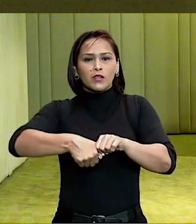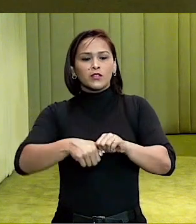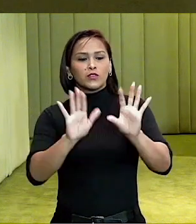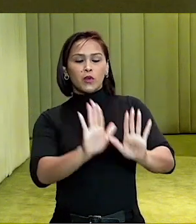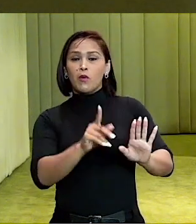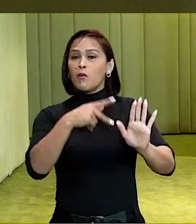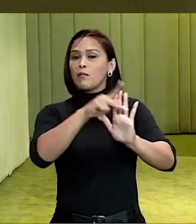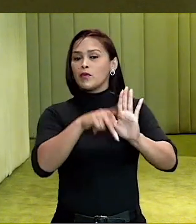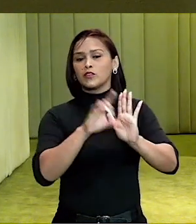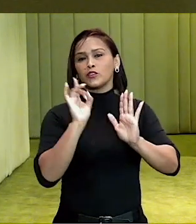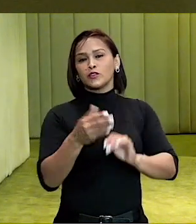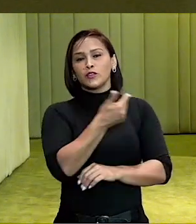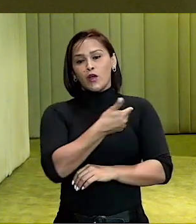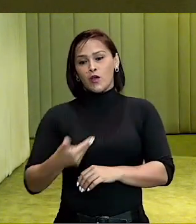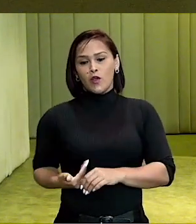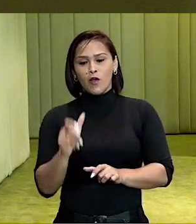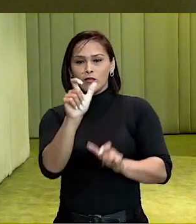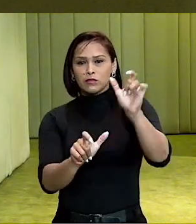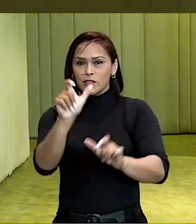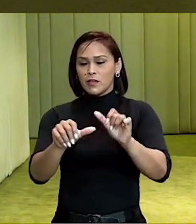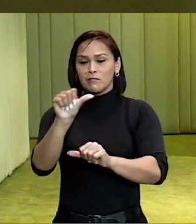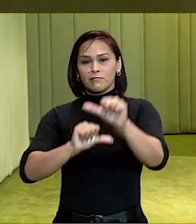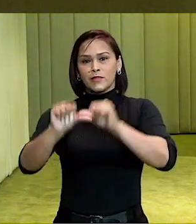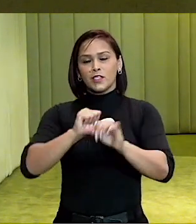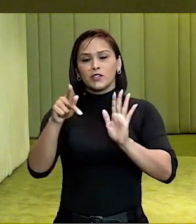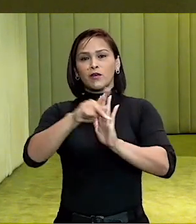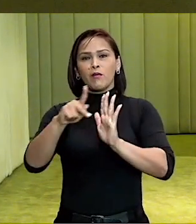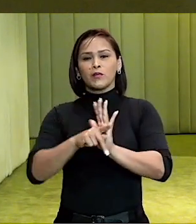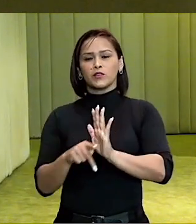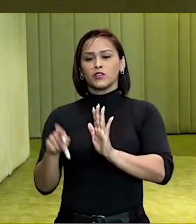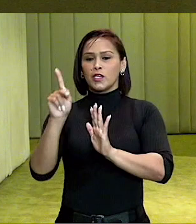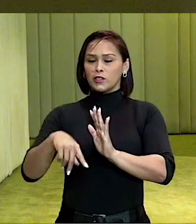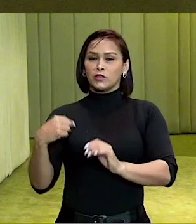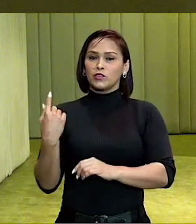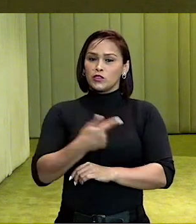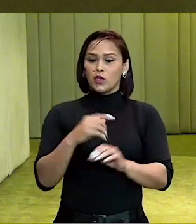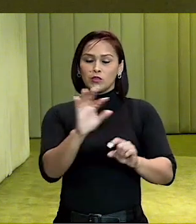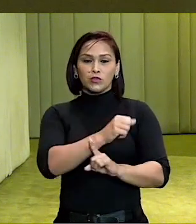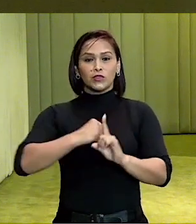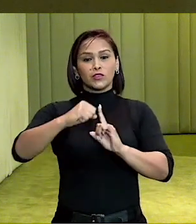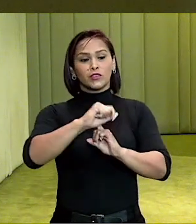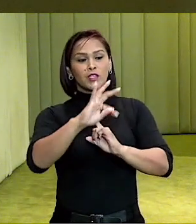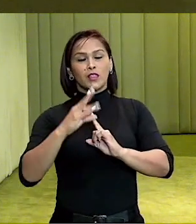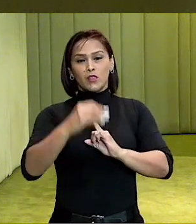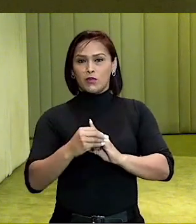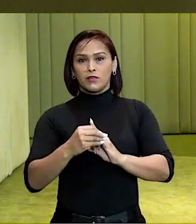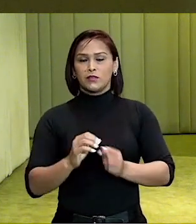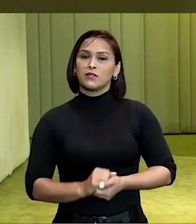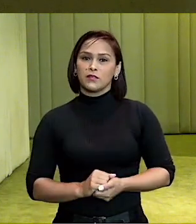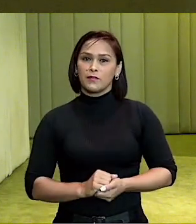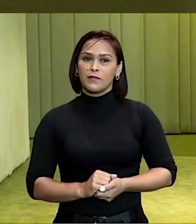um projeto de governos para se tornar um projeto de nossas sociedades.